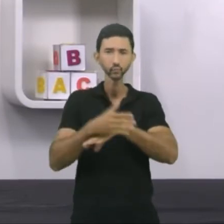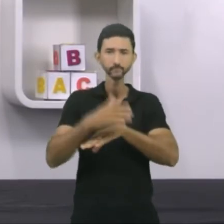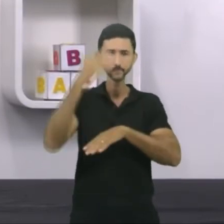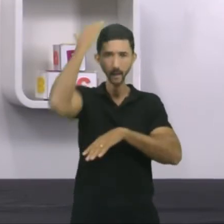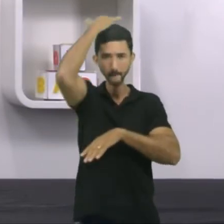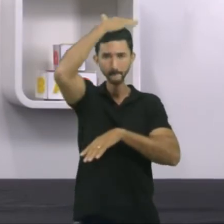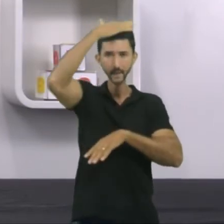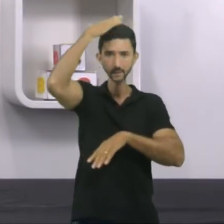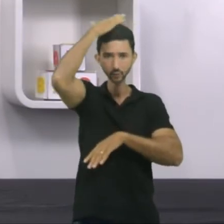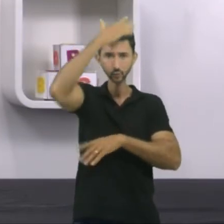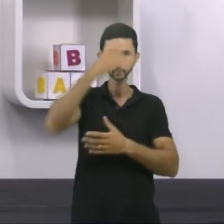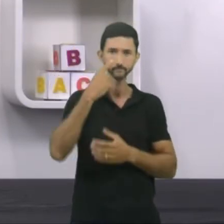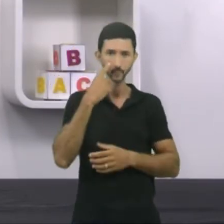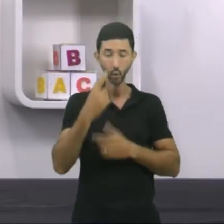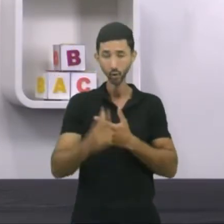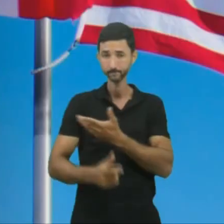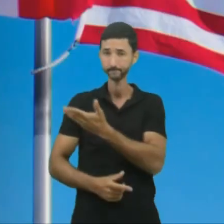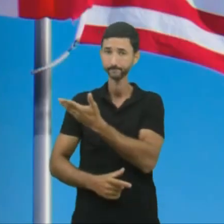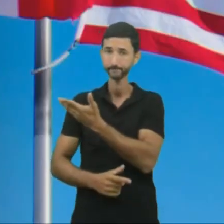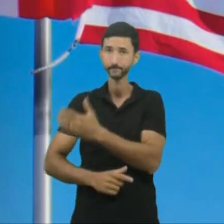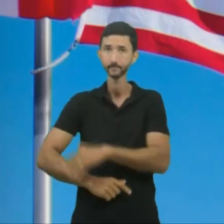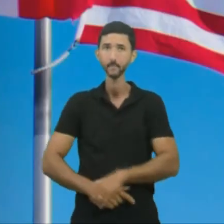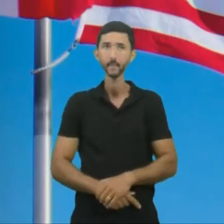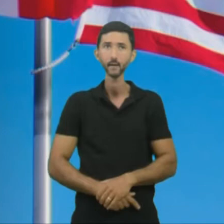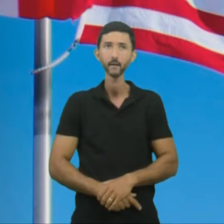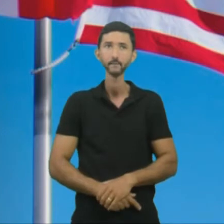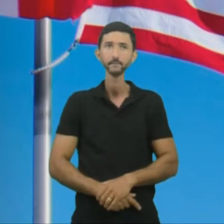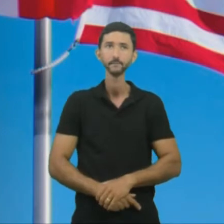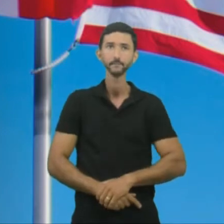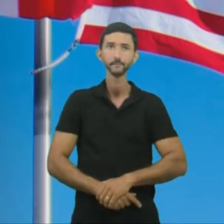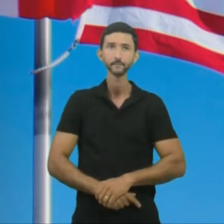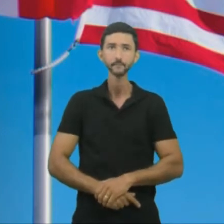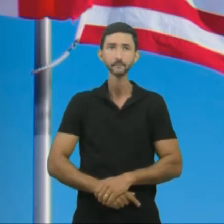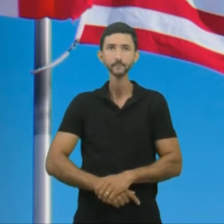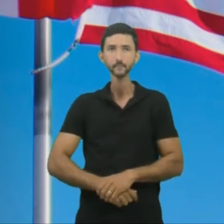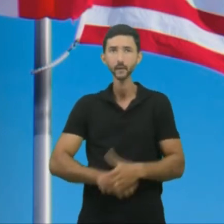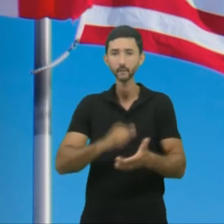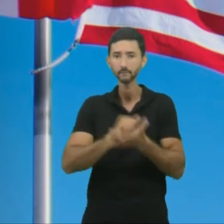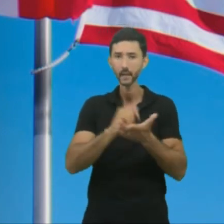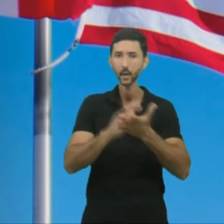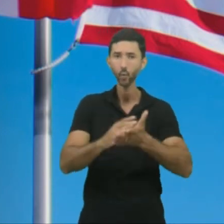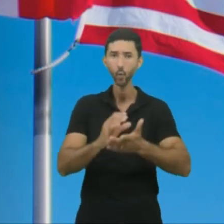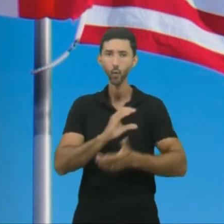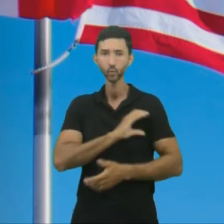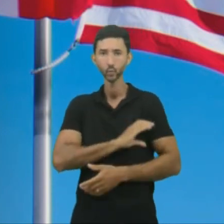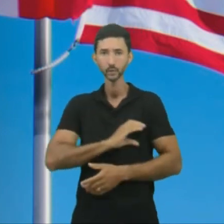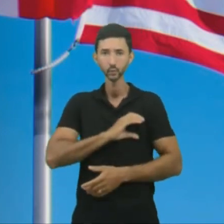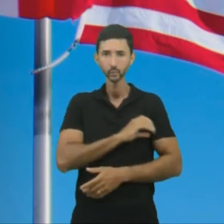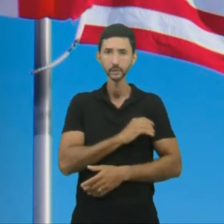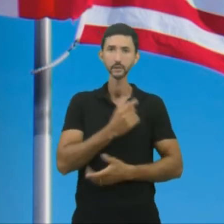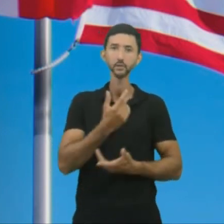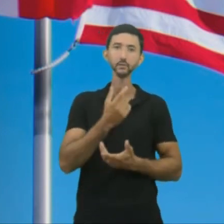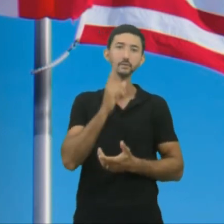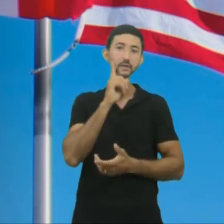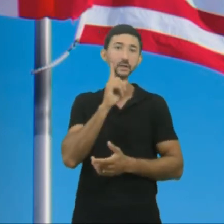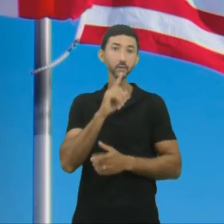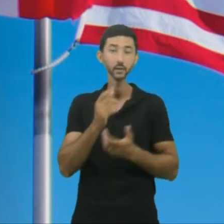México. Voltando ao slide, um acordo entre os Estados Unidos e o Canadá é assinado